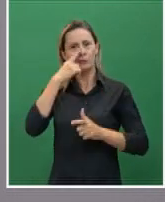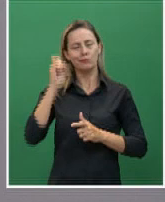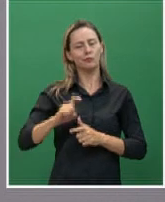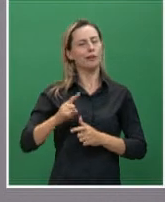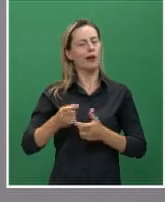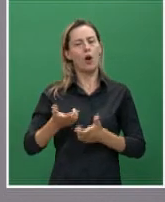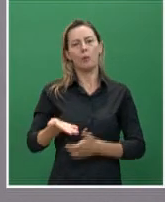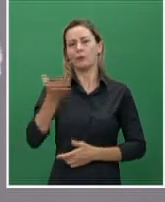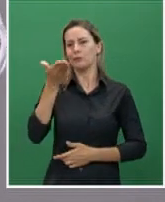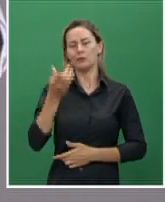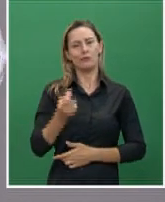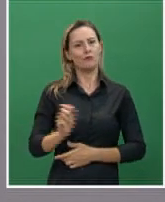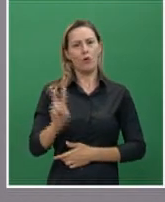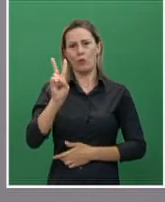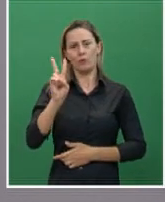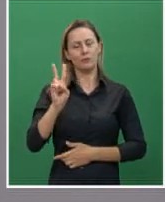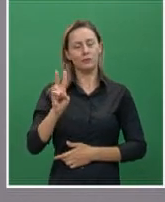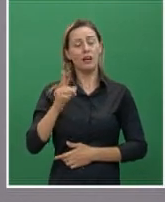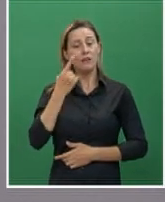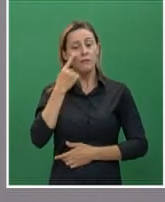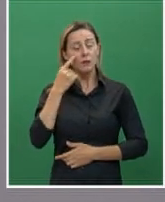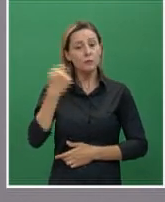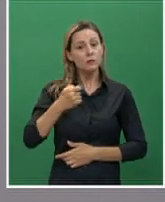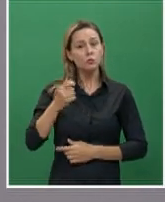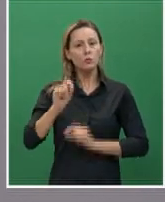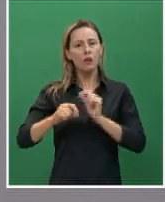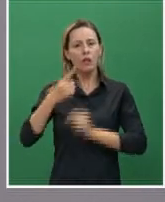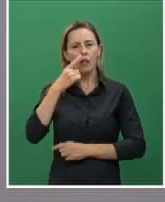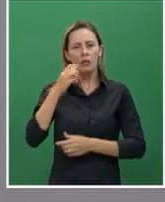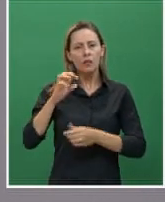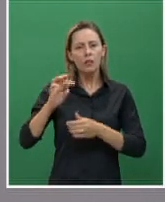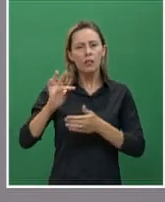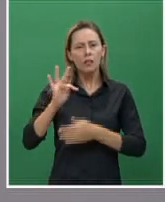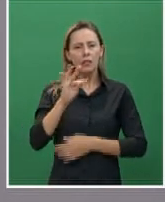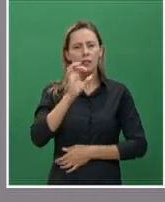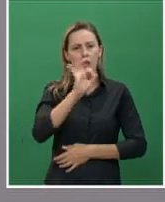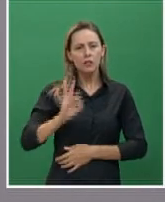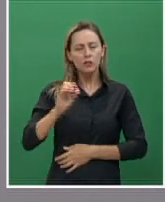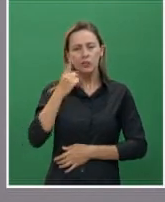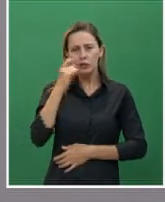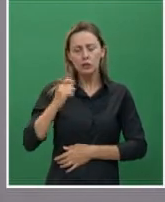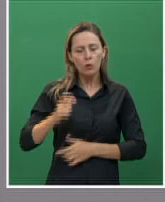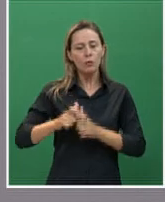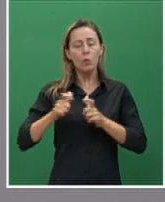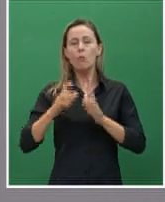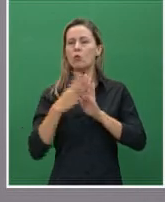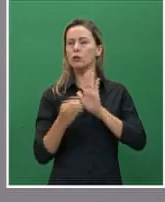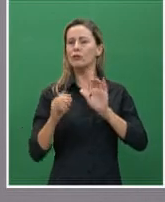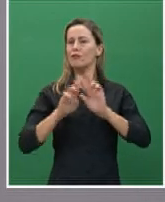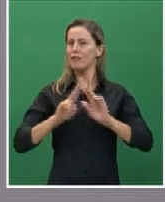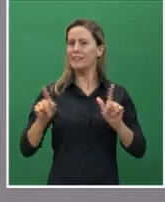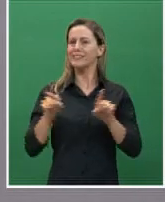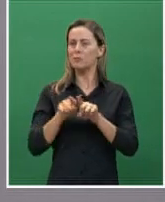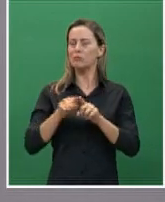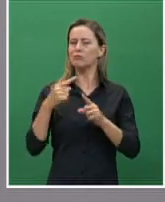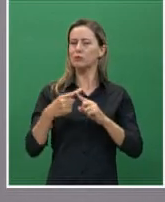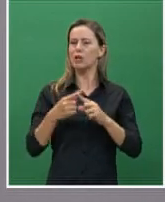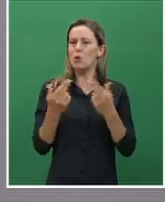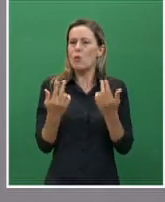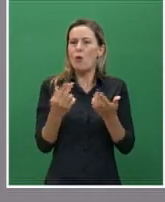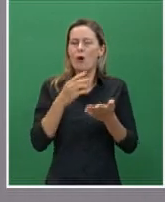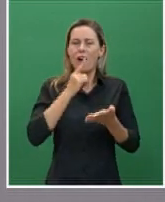na cidade e é preciso Rever não só o valor da taxa de lixo cobrada na cidade mas inclusive o modelo da cobrança que ainda é feita em cima